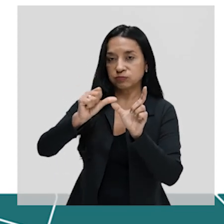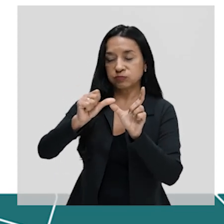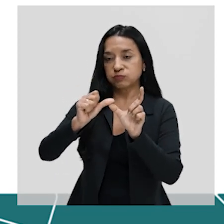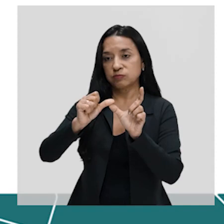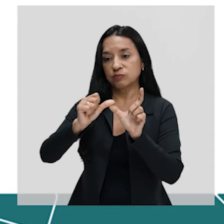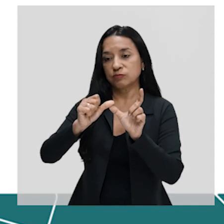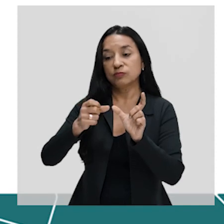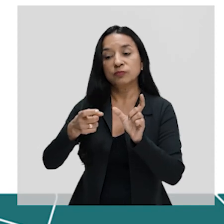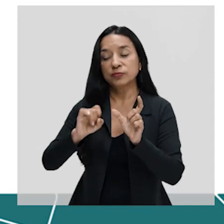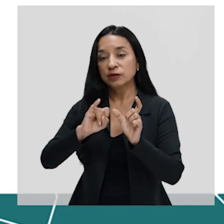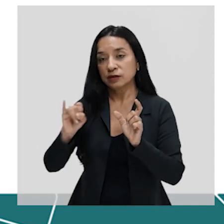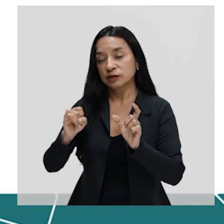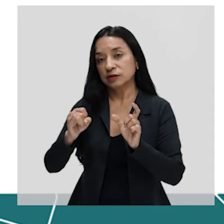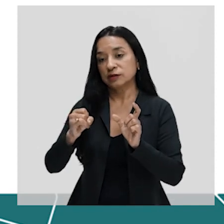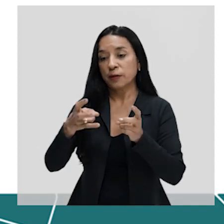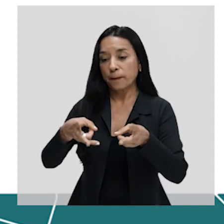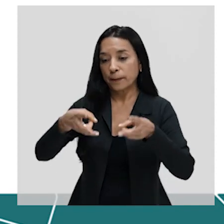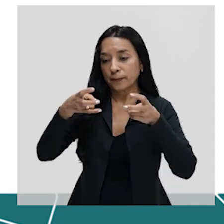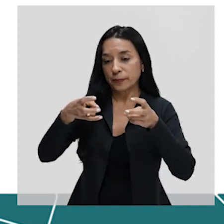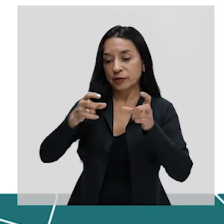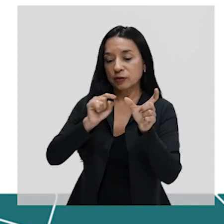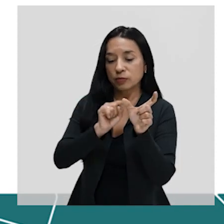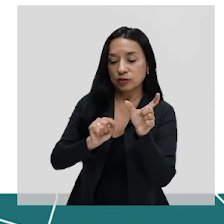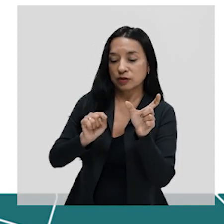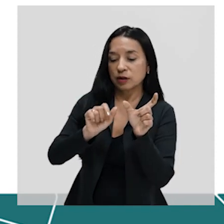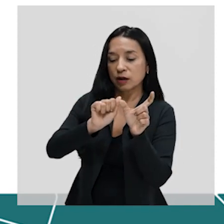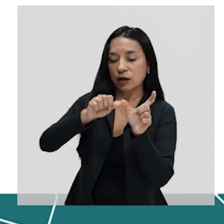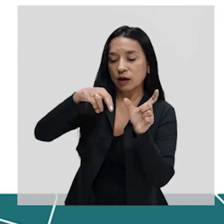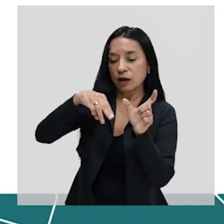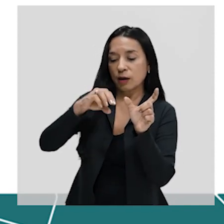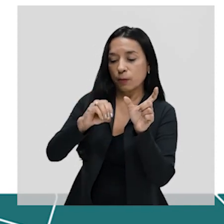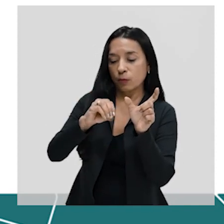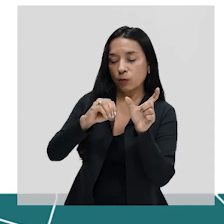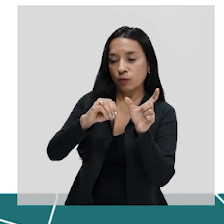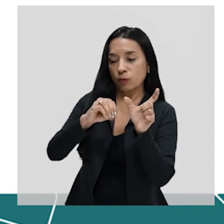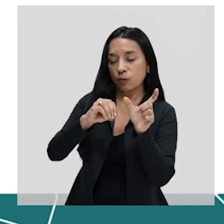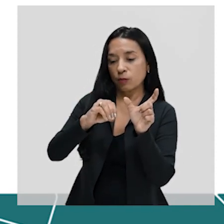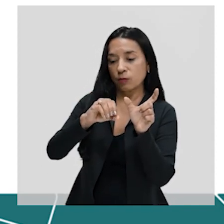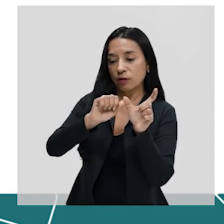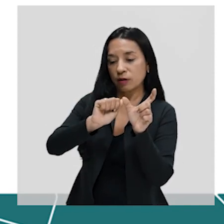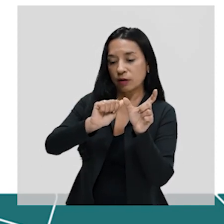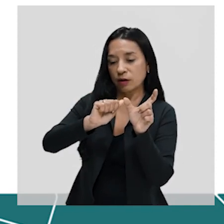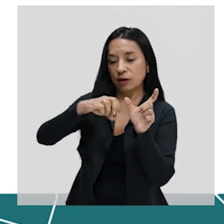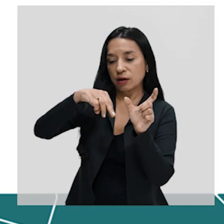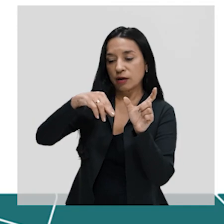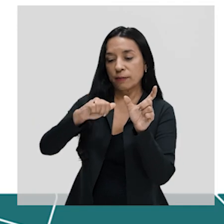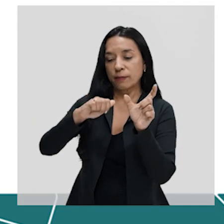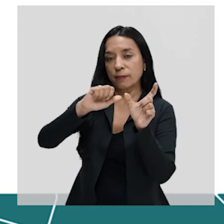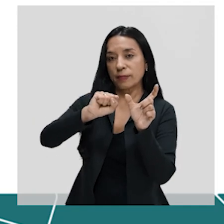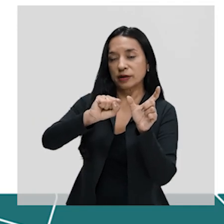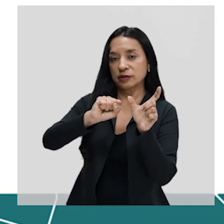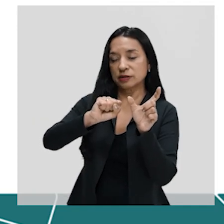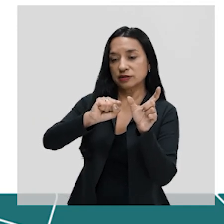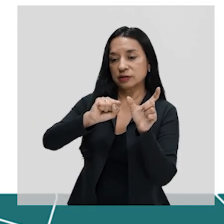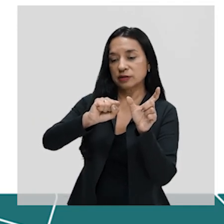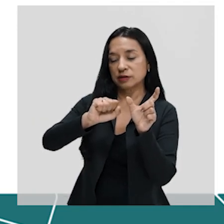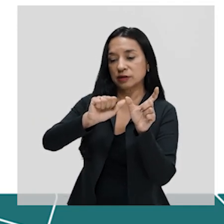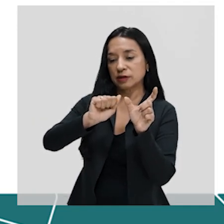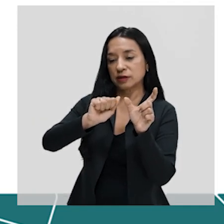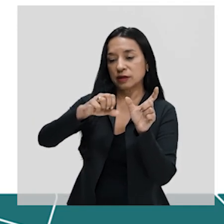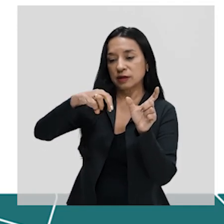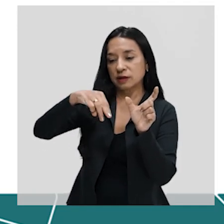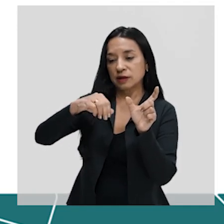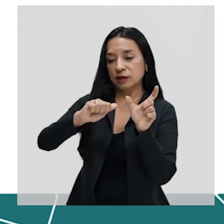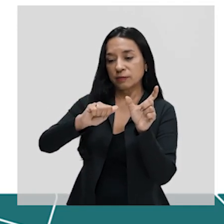você perceber o radical do verbo amo, am, amas, am, as.